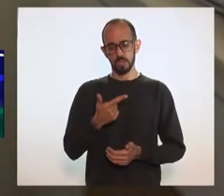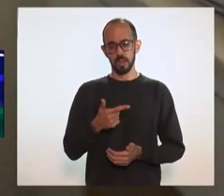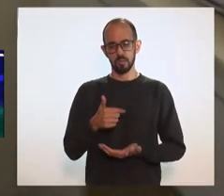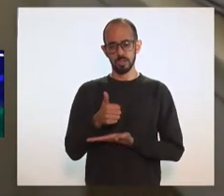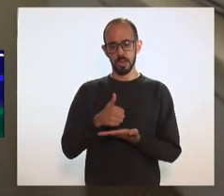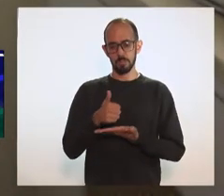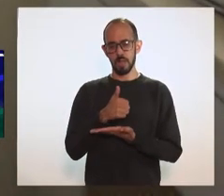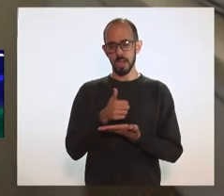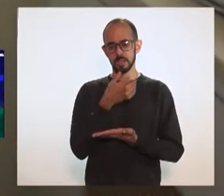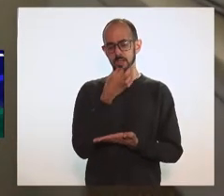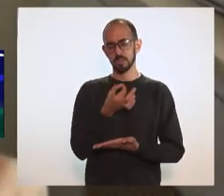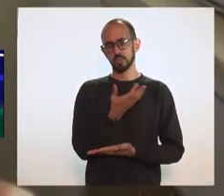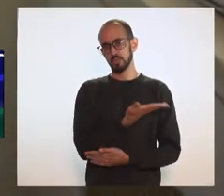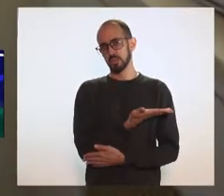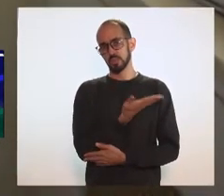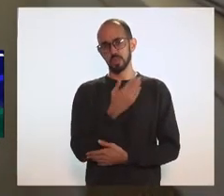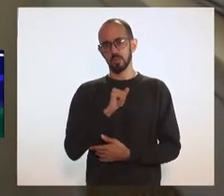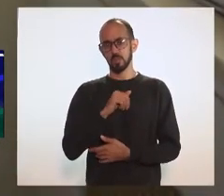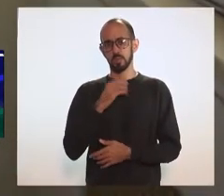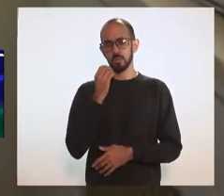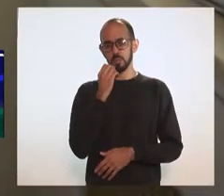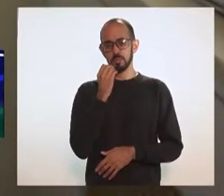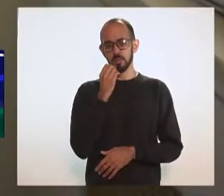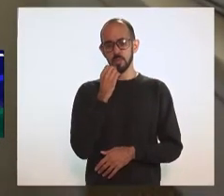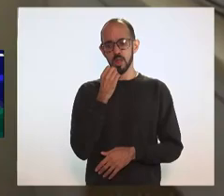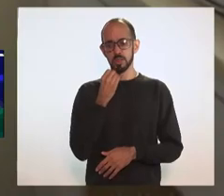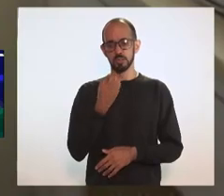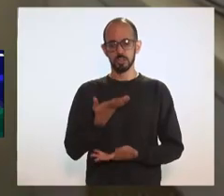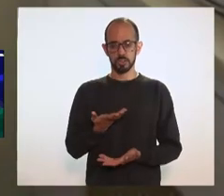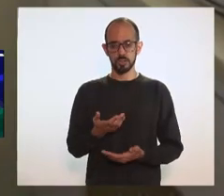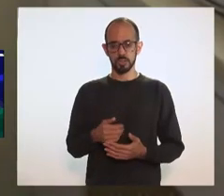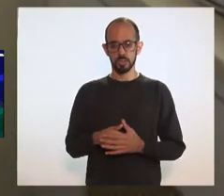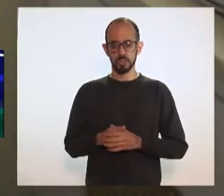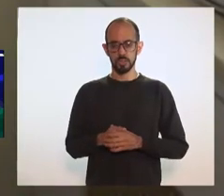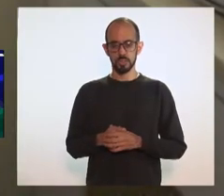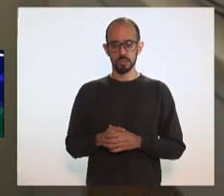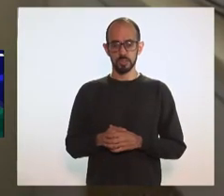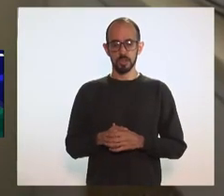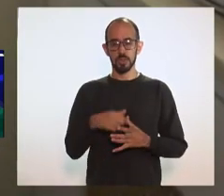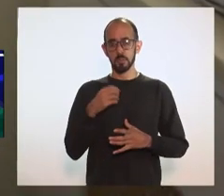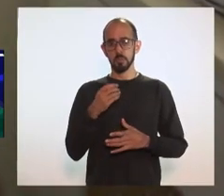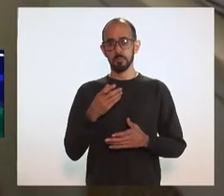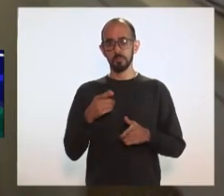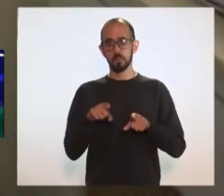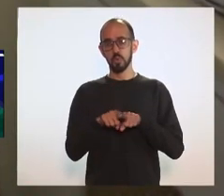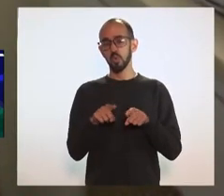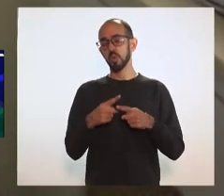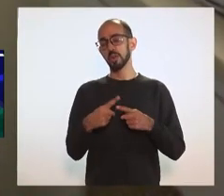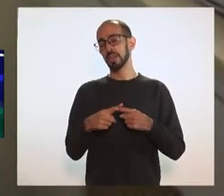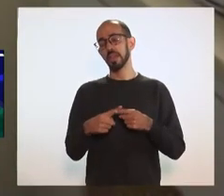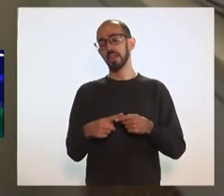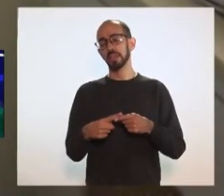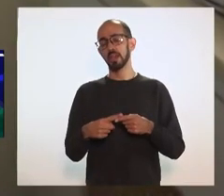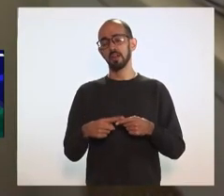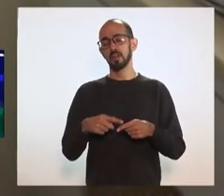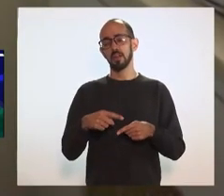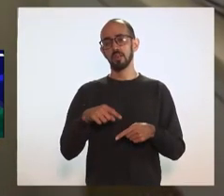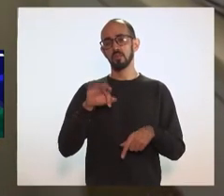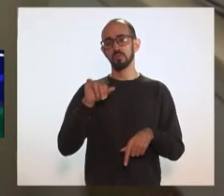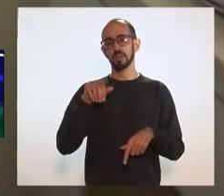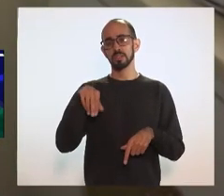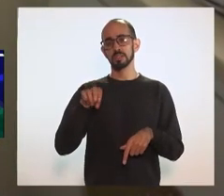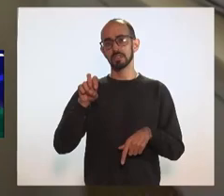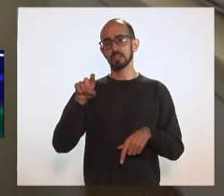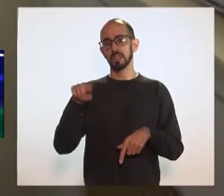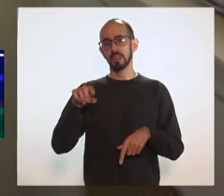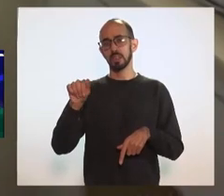argumentação? Poderia ter feito. Por que que a fazenda não pode fazer? Não faz